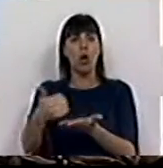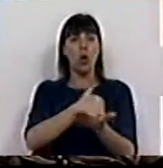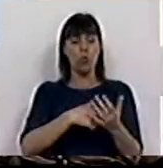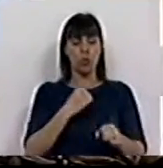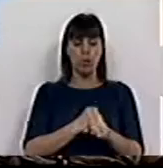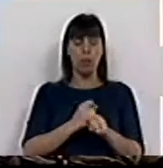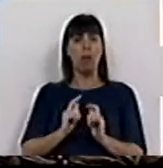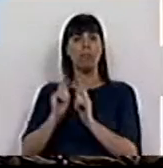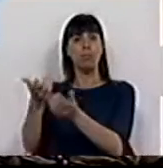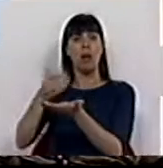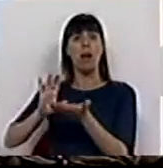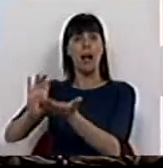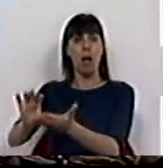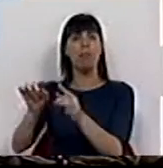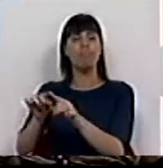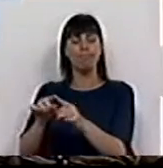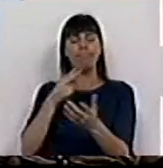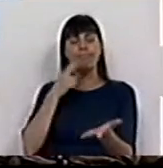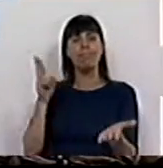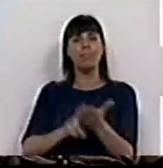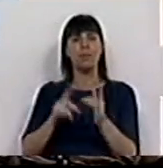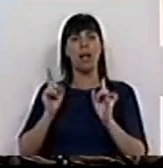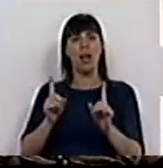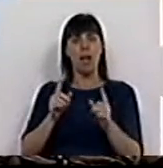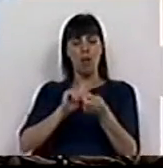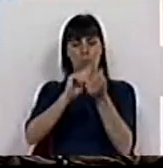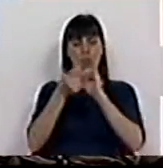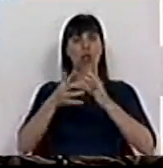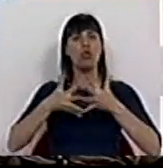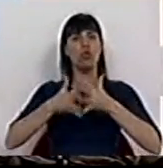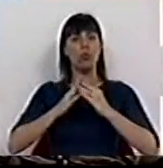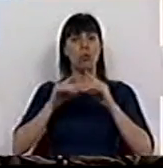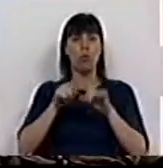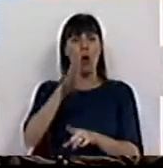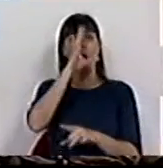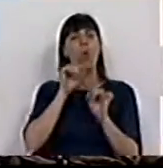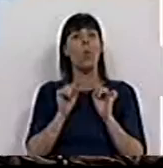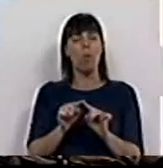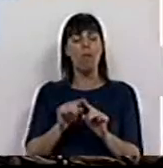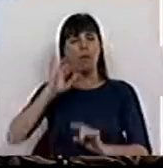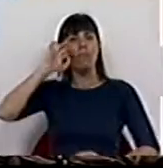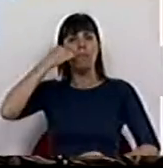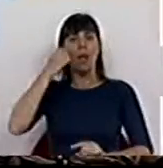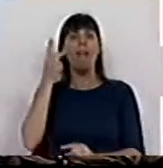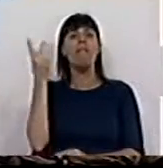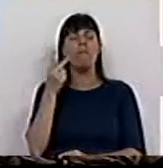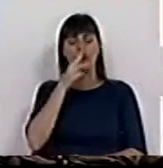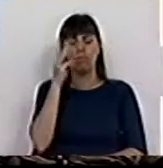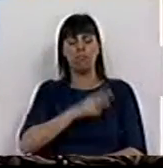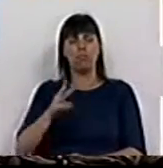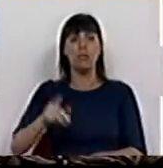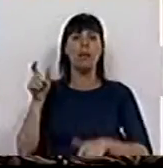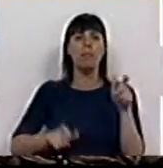do trabalho para o capital é que é a verdadeira reforma estrutural deste Governo e afeta a vida de